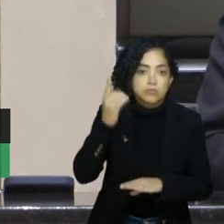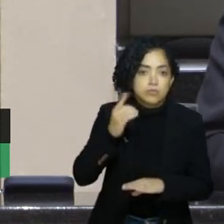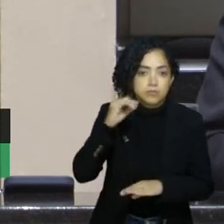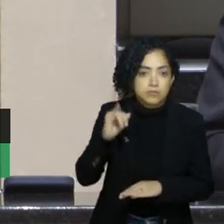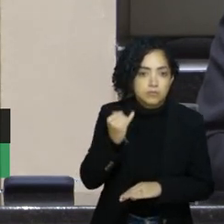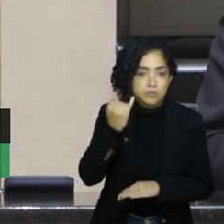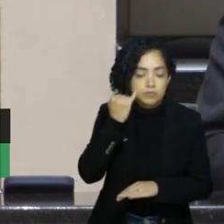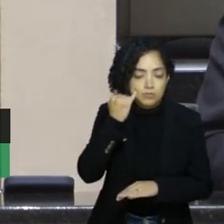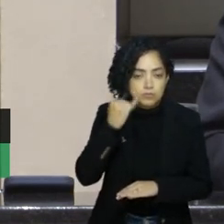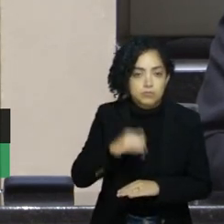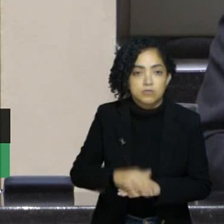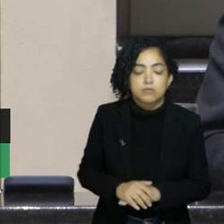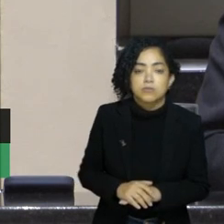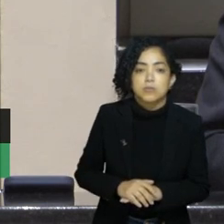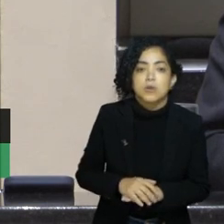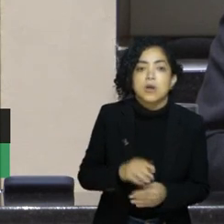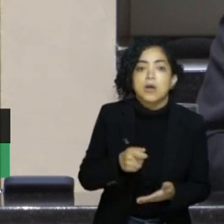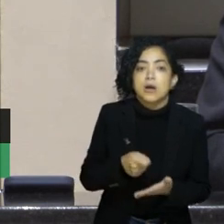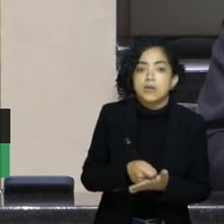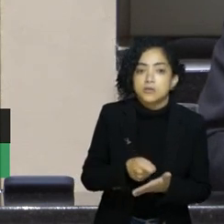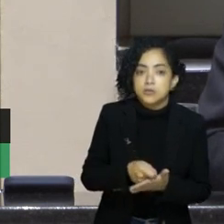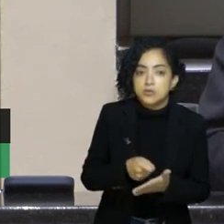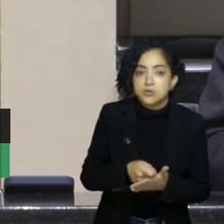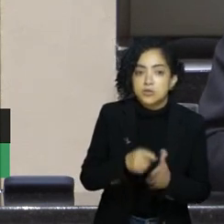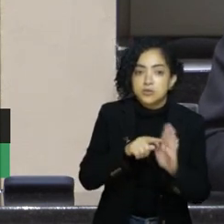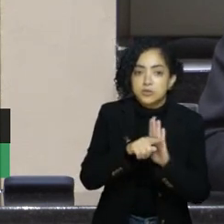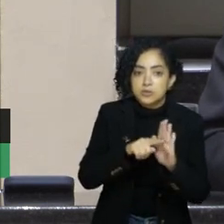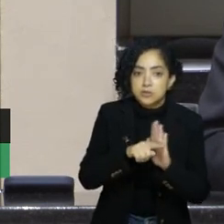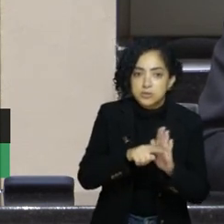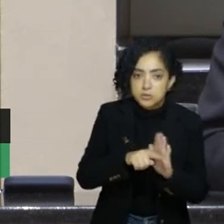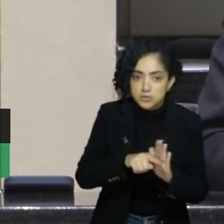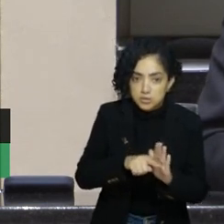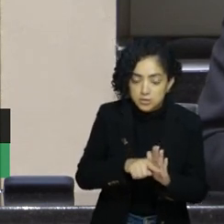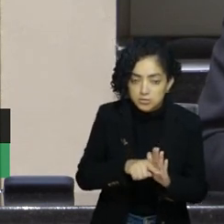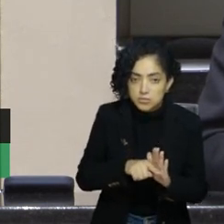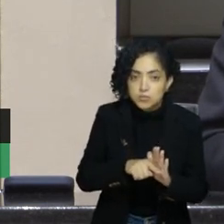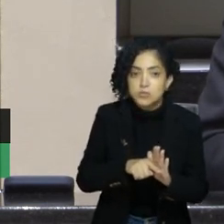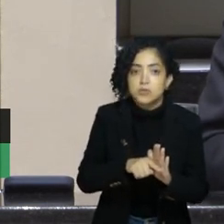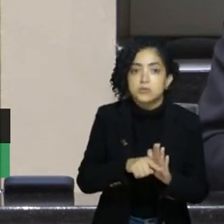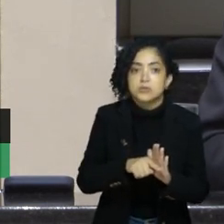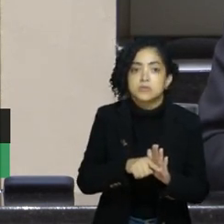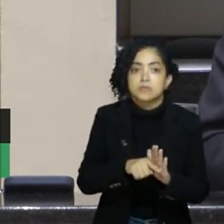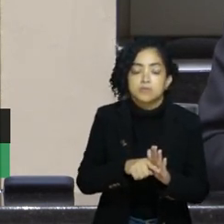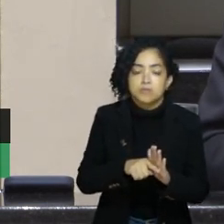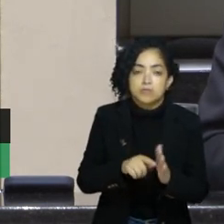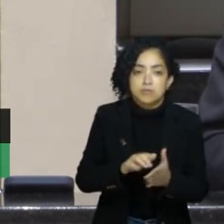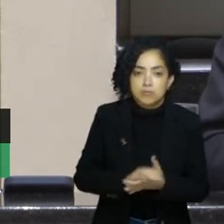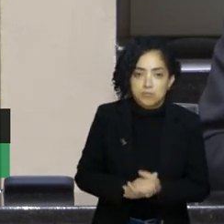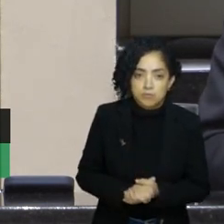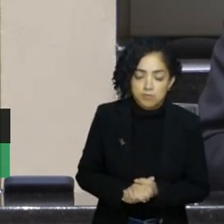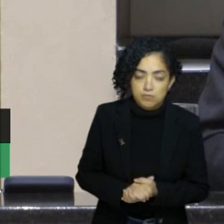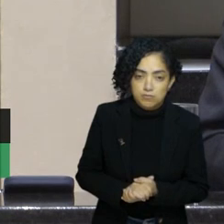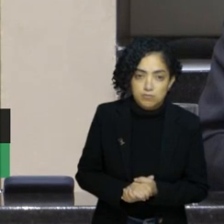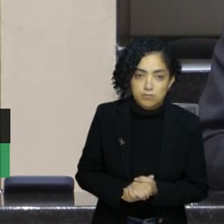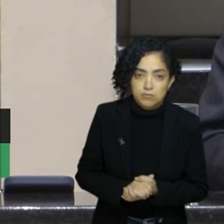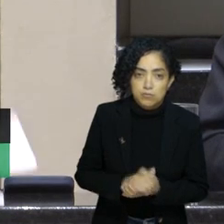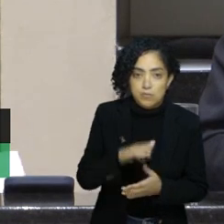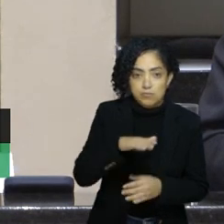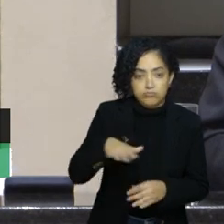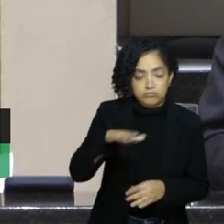dispõe sobre a exigência de exame toxicológico para a admissão de pessoal no âmbito do Estado de Santa Catarina.